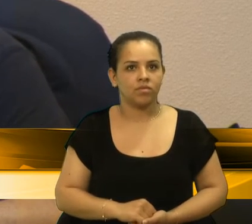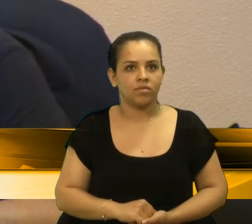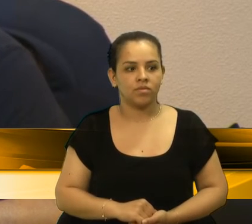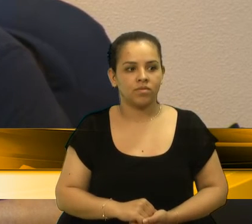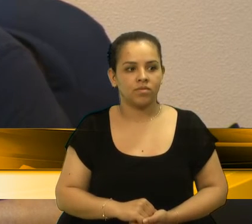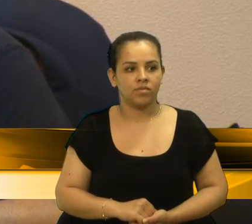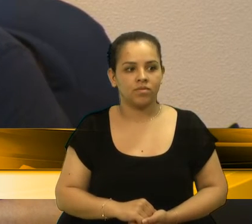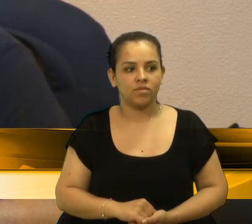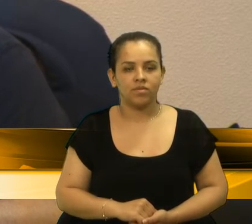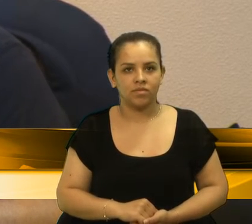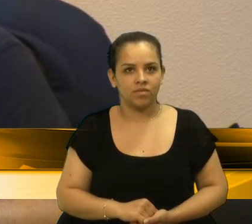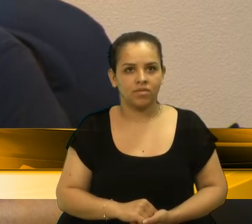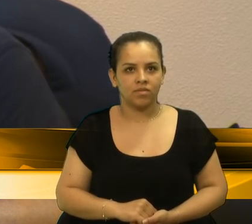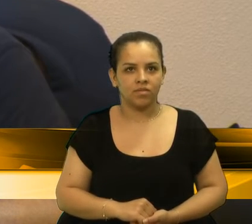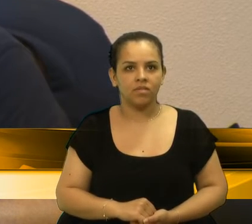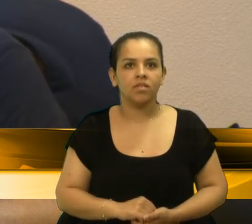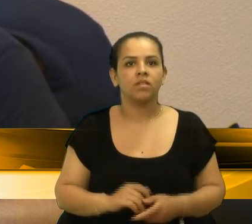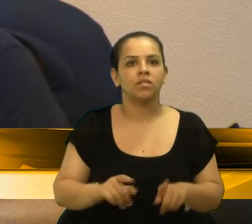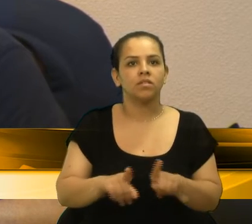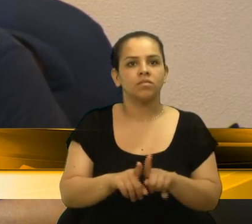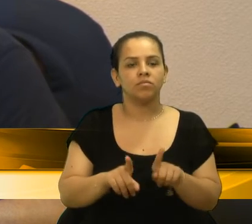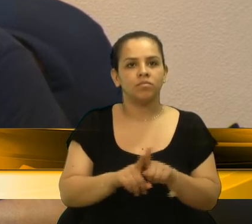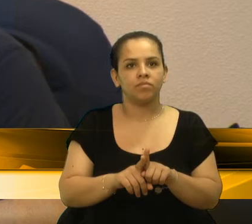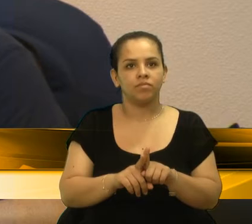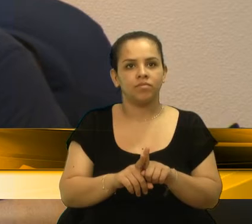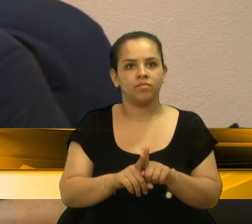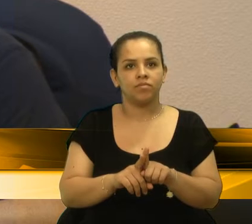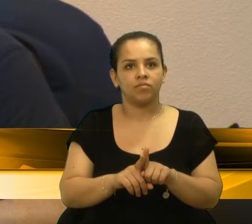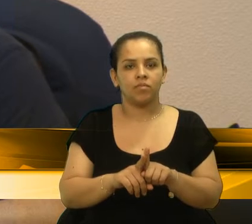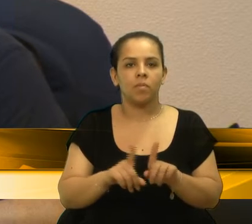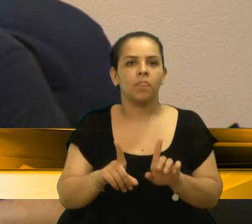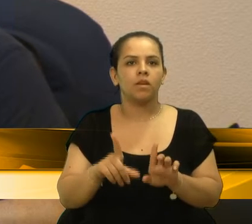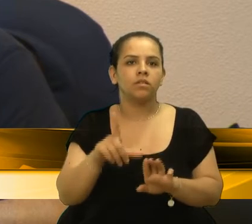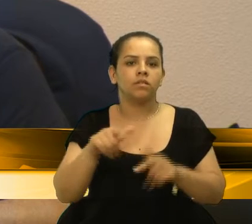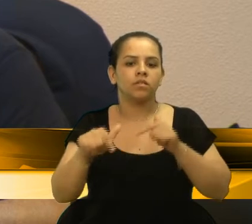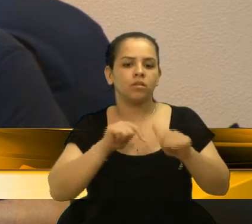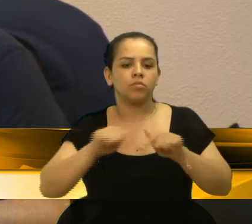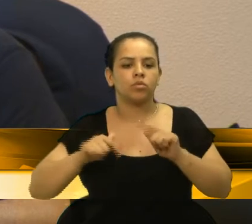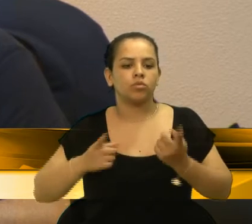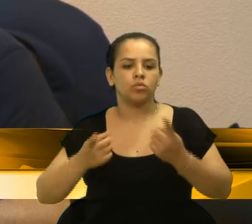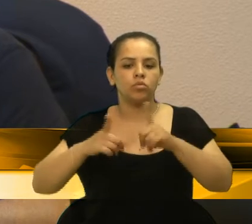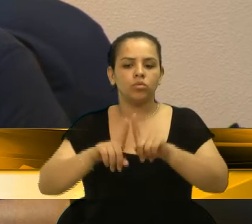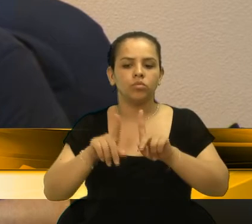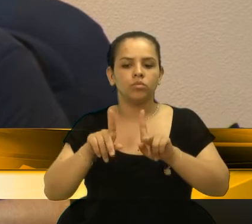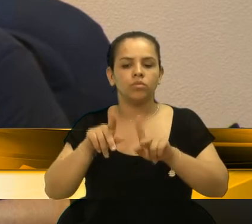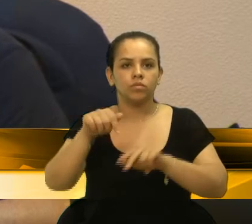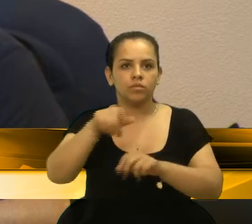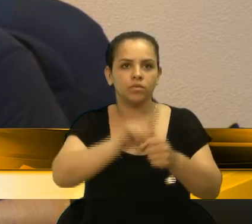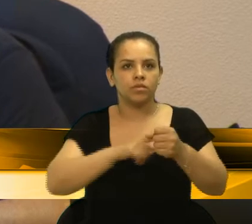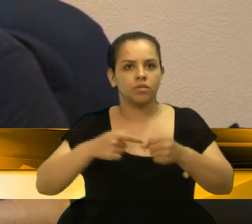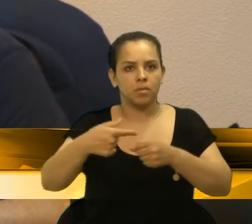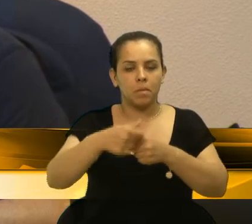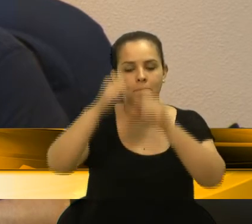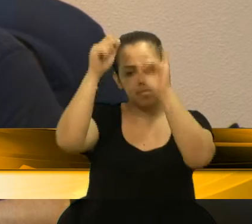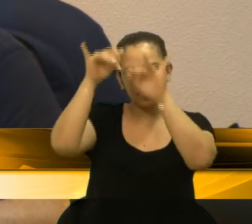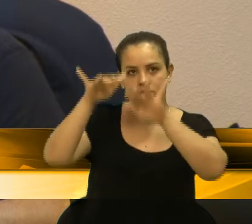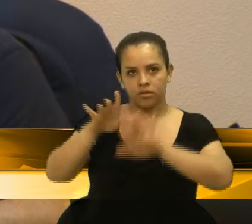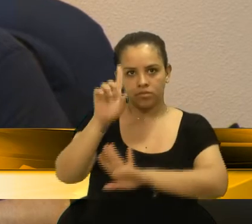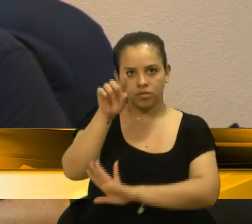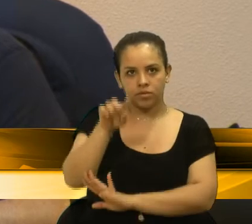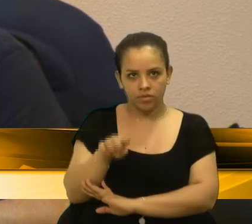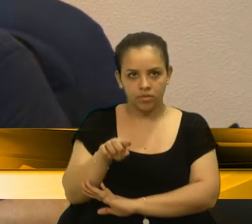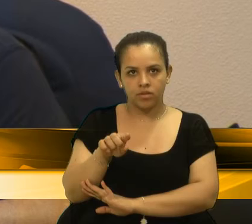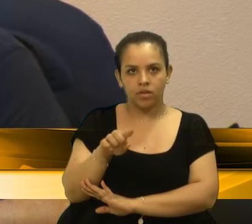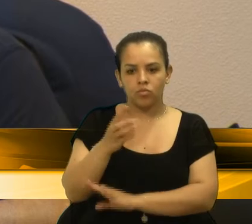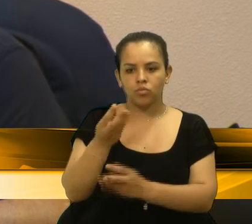achar saídas. E daí porque também nós temos, como capuchinhos, um histórico de tanto trabalho junto aos pobres nessa cidade. Então a bênção é uma forma. E é